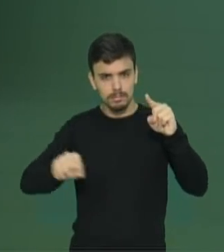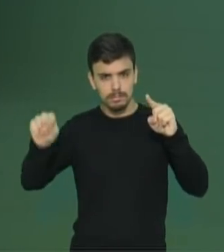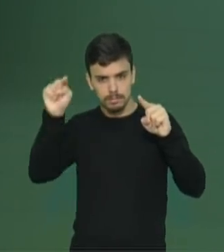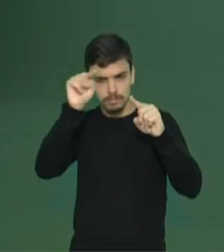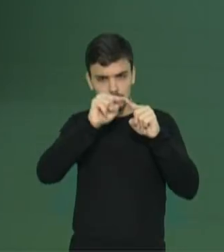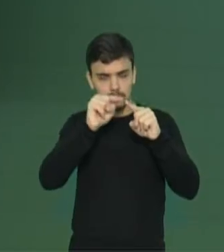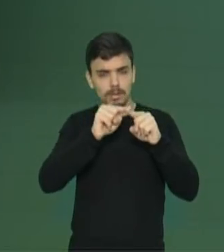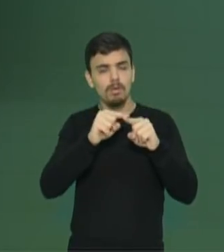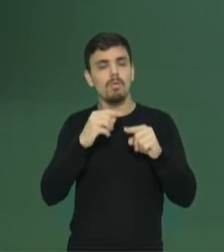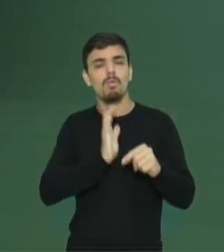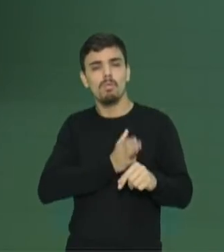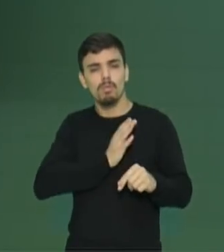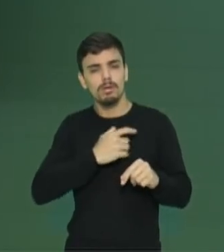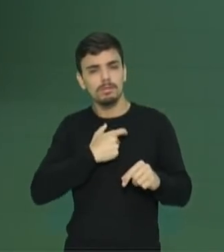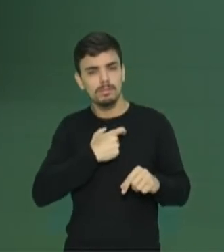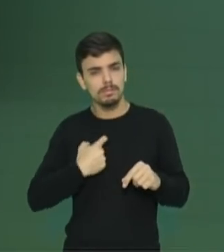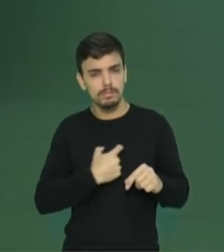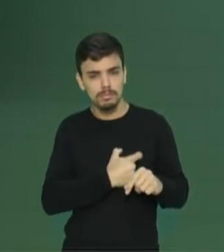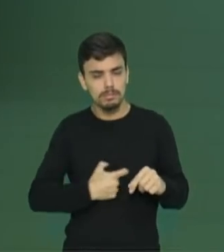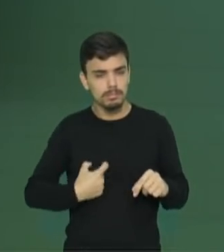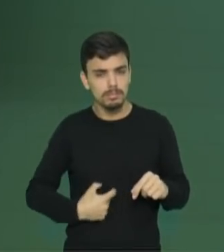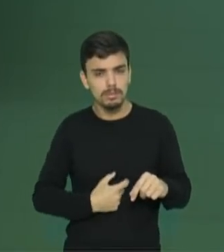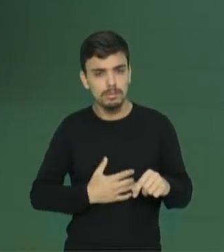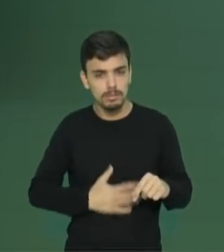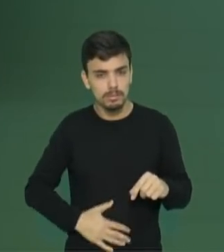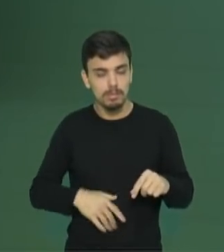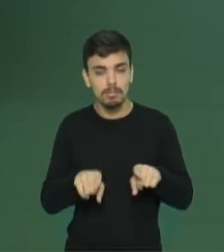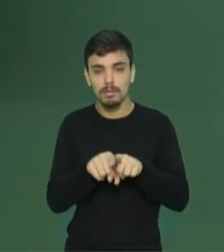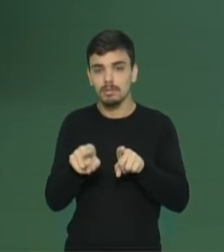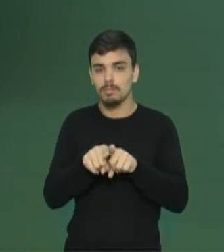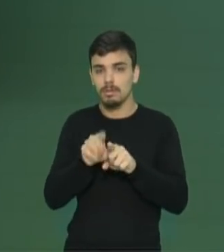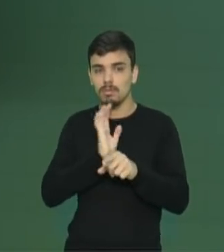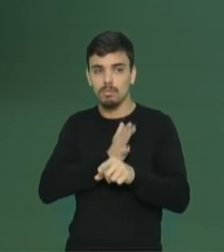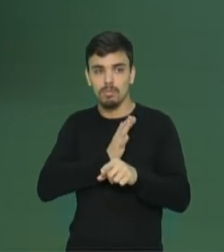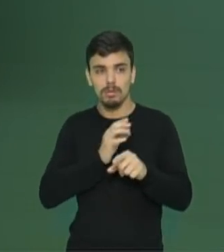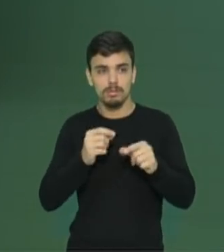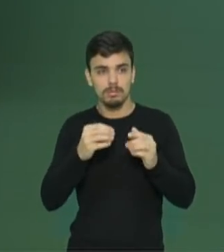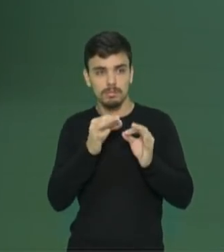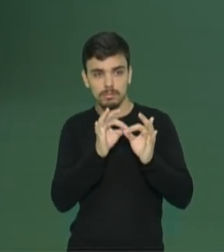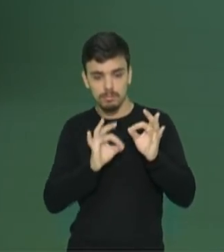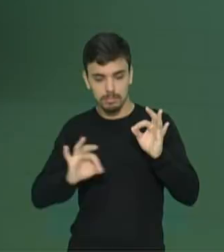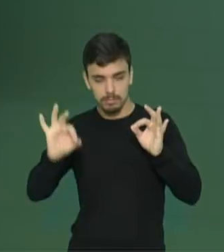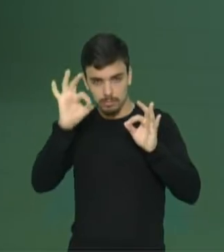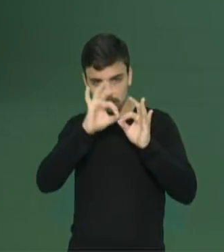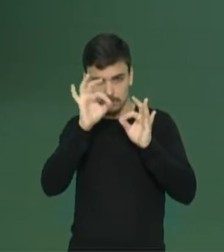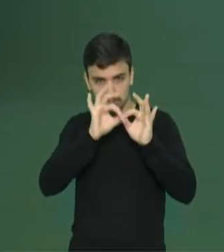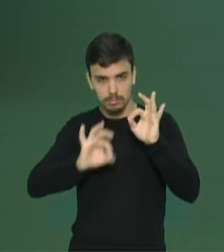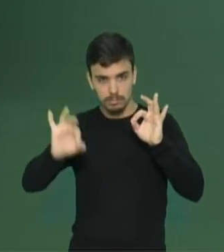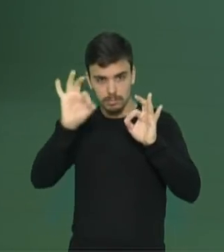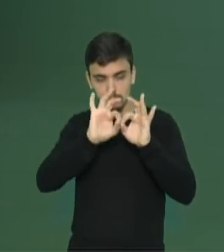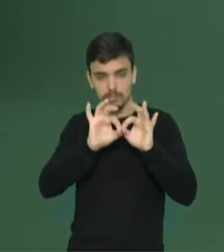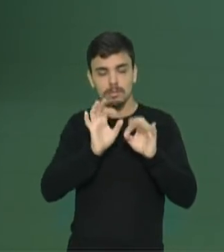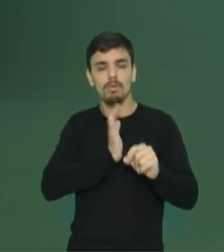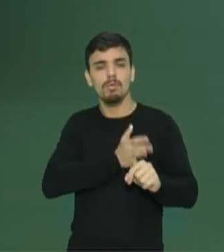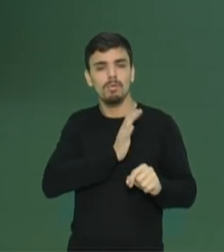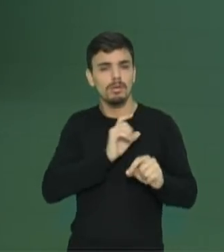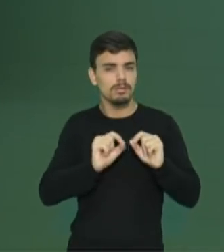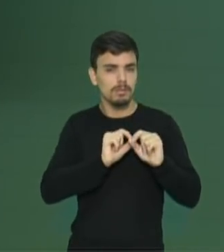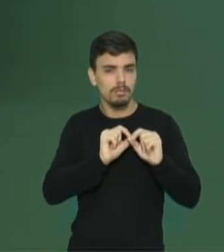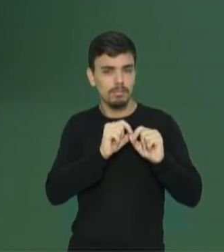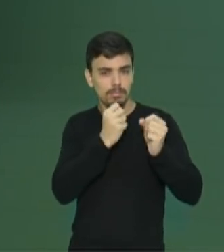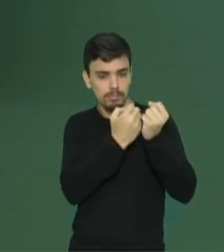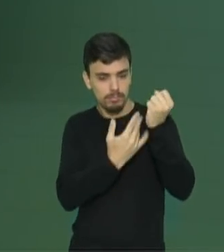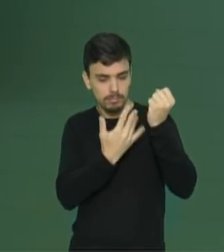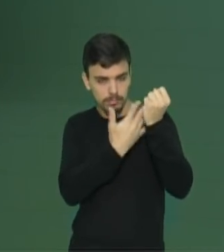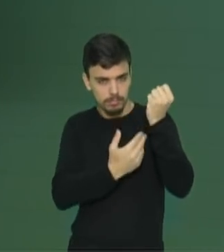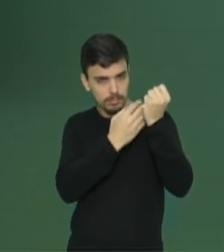abdômen e o sangue viaja por lacunas, por espaços entre os órgãos. Então, o coração bombeando, o sangue sai por